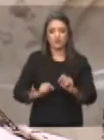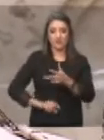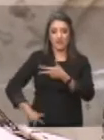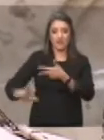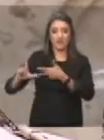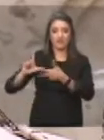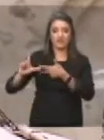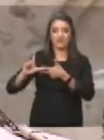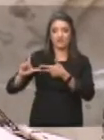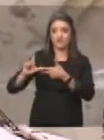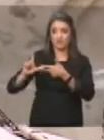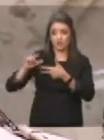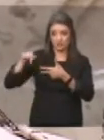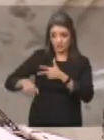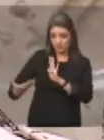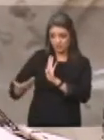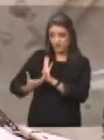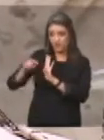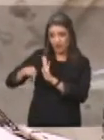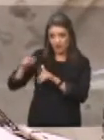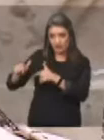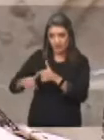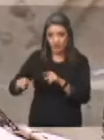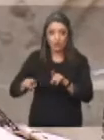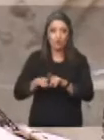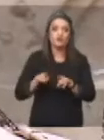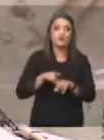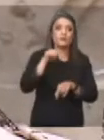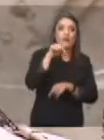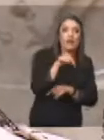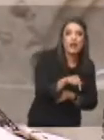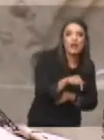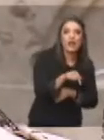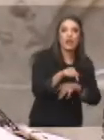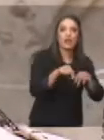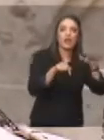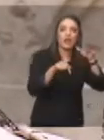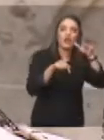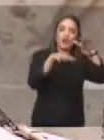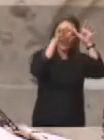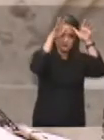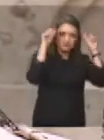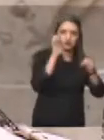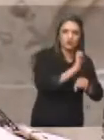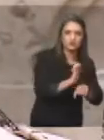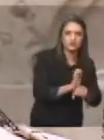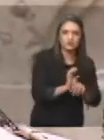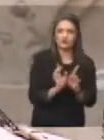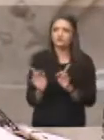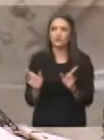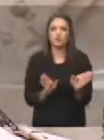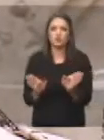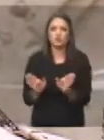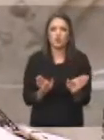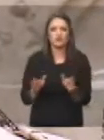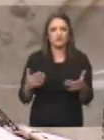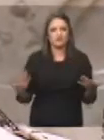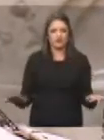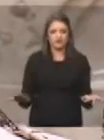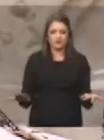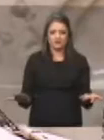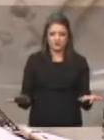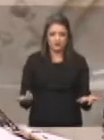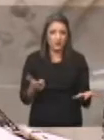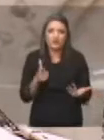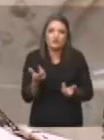Legislativo Federal e também no estadual. Então, eles trabalhavam no Estado e trabalhavam em Brasília. A impossibilidade do